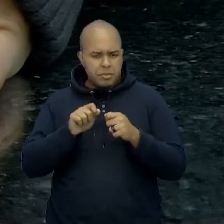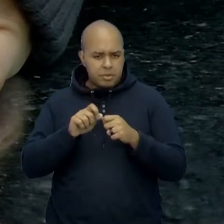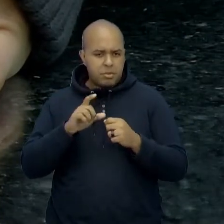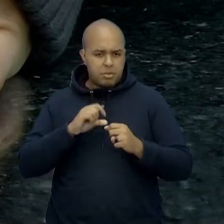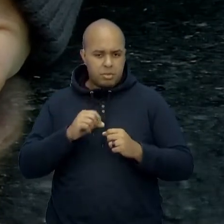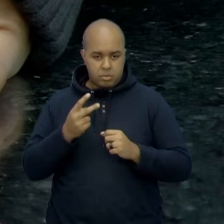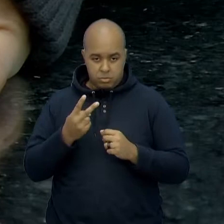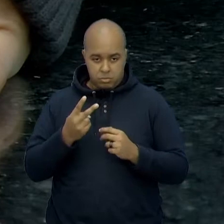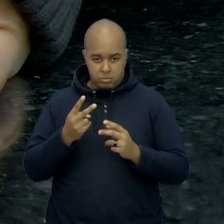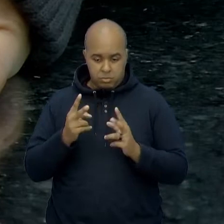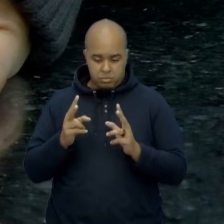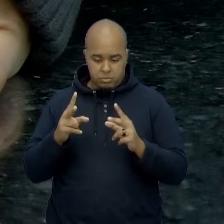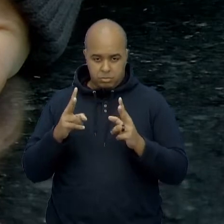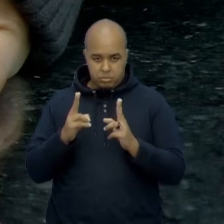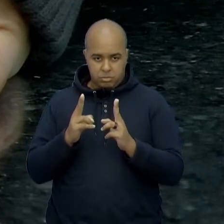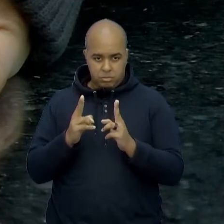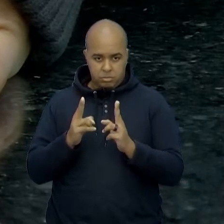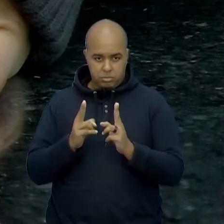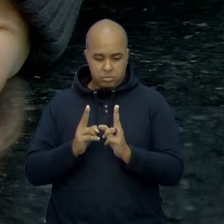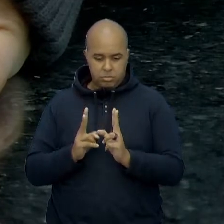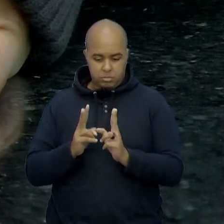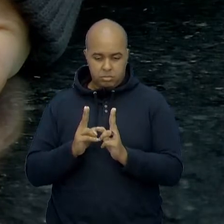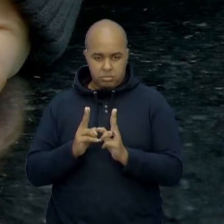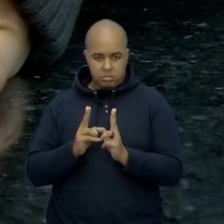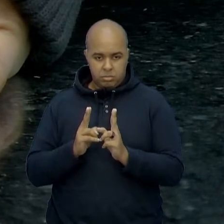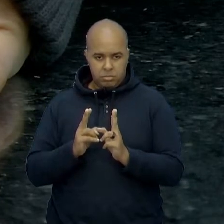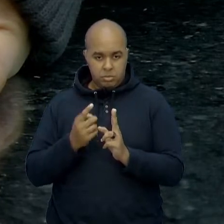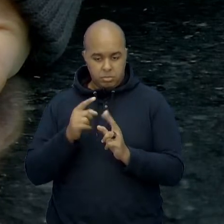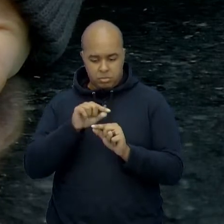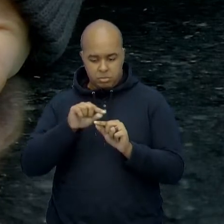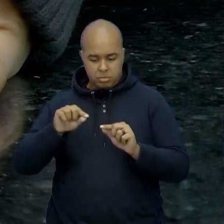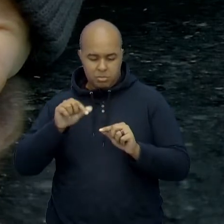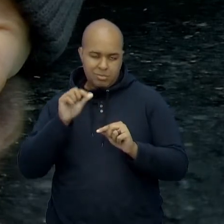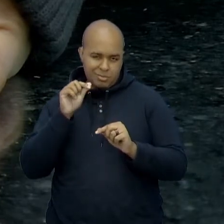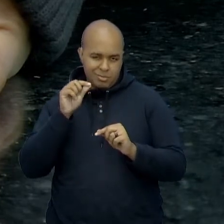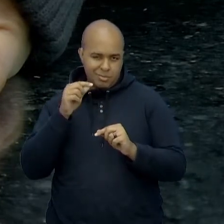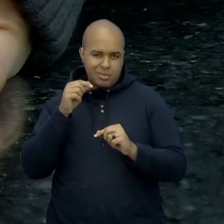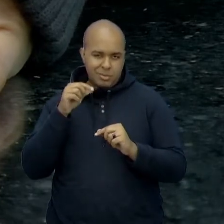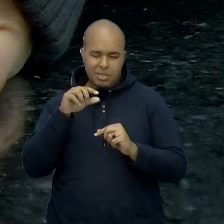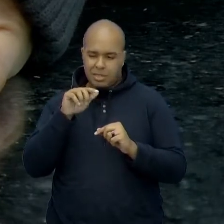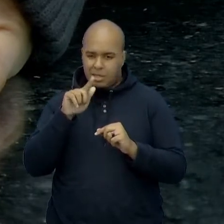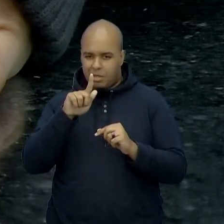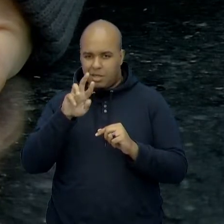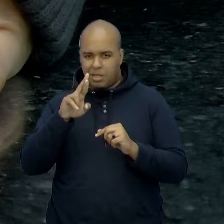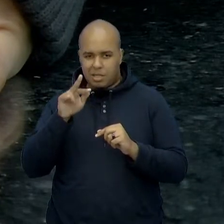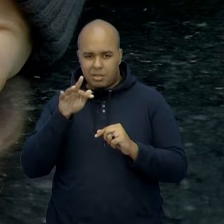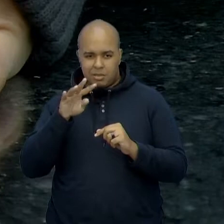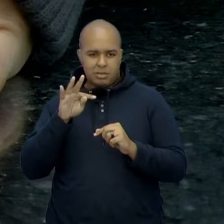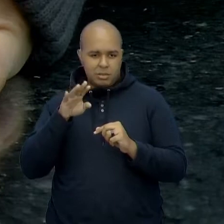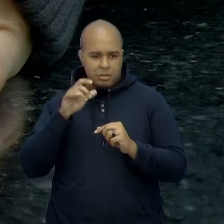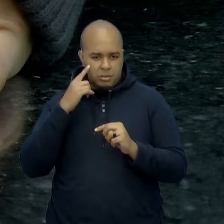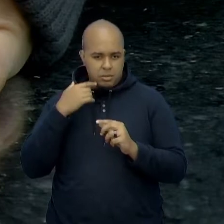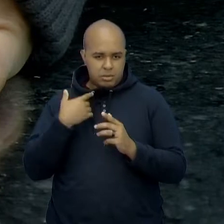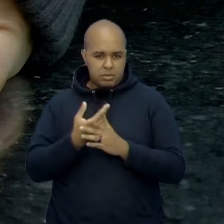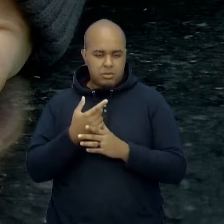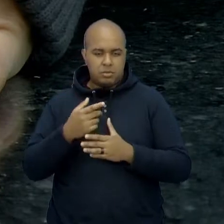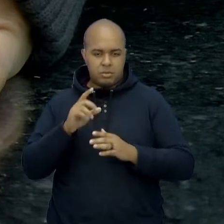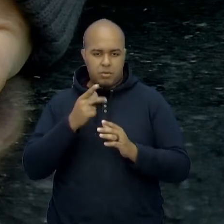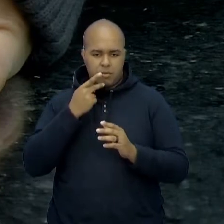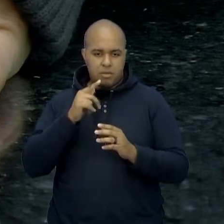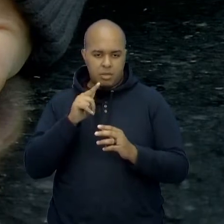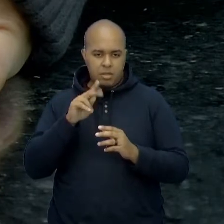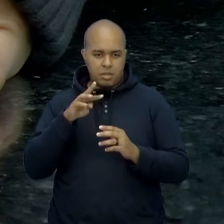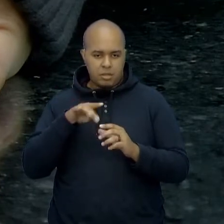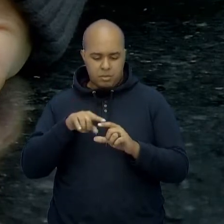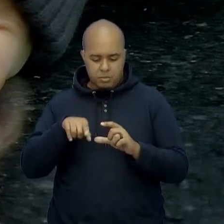aí? 2 garras jacaré, uma grafite, eu aprendi faz pouco tempo, que é feminino, que a gente fala, né?